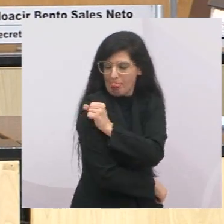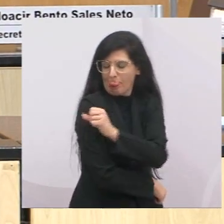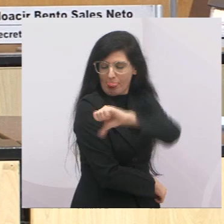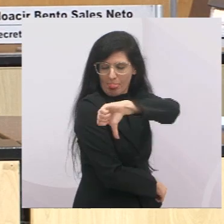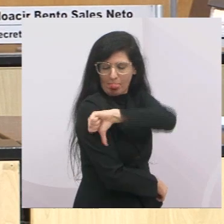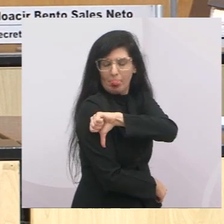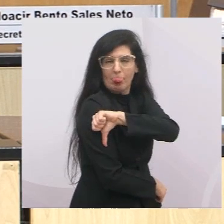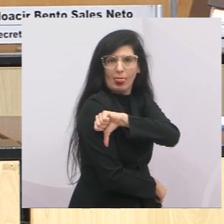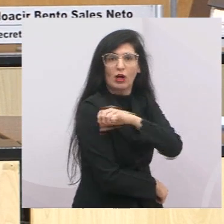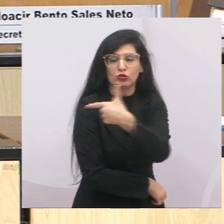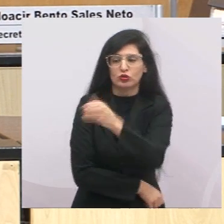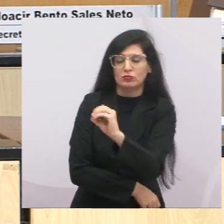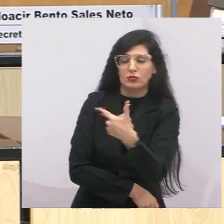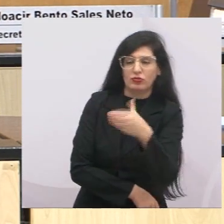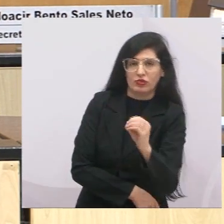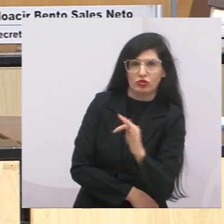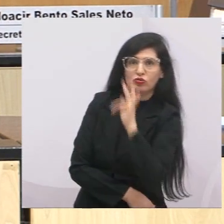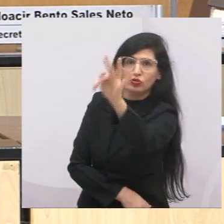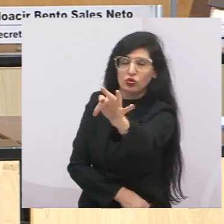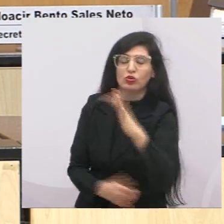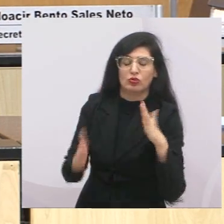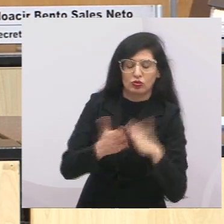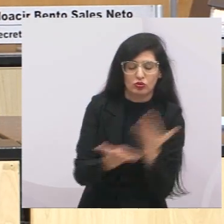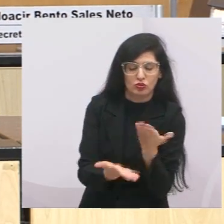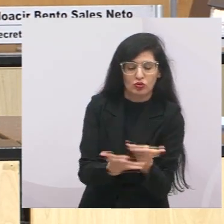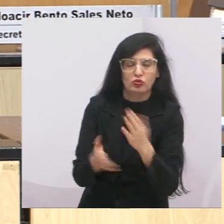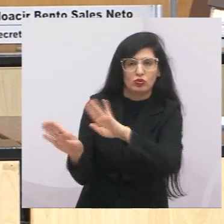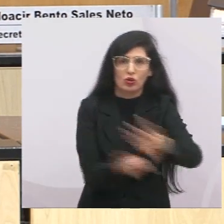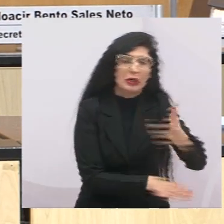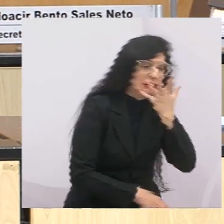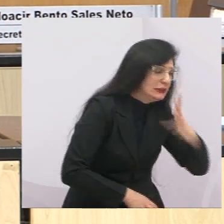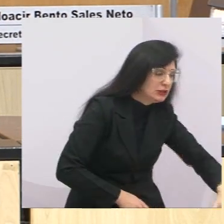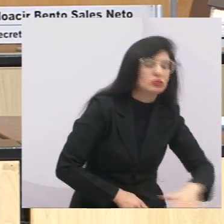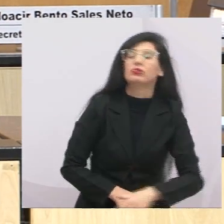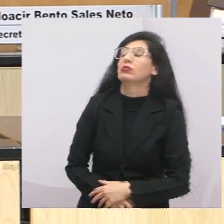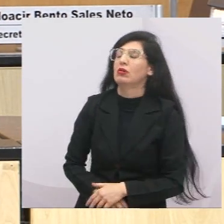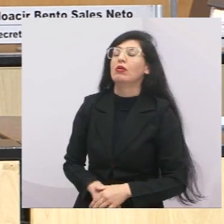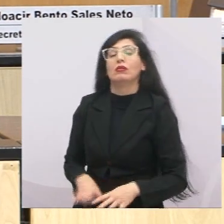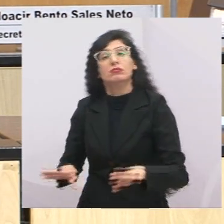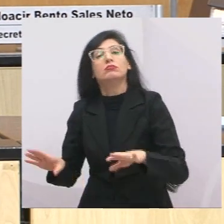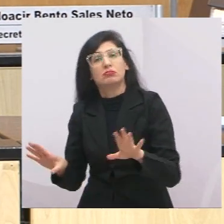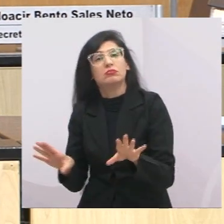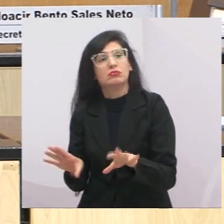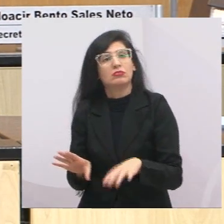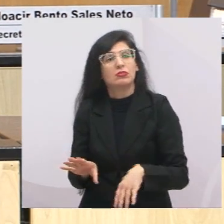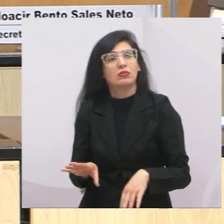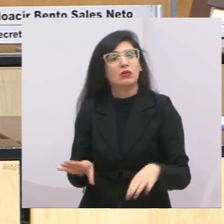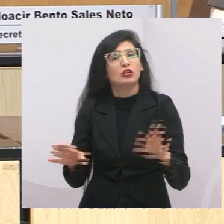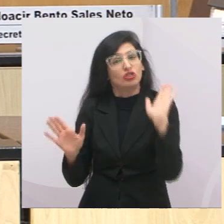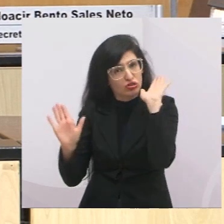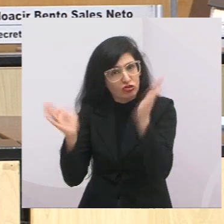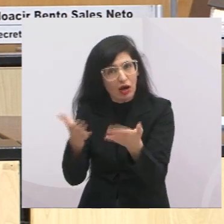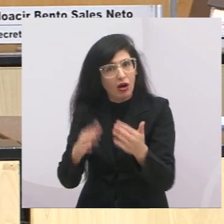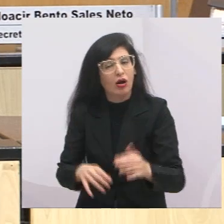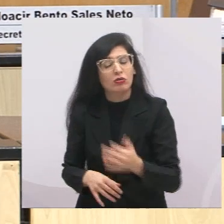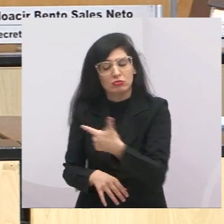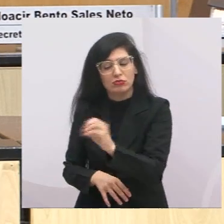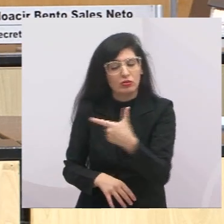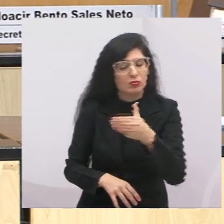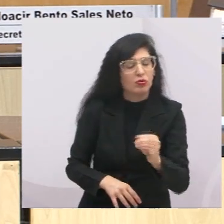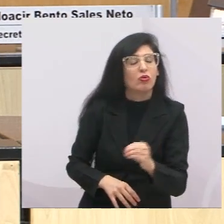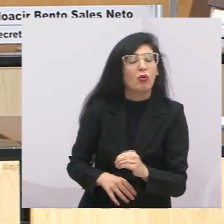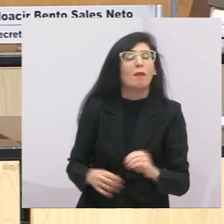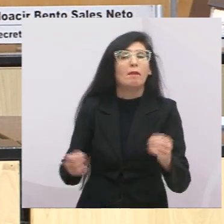Segundo, há projeção para ampliar o atendimento da creche e EMEI da região supracitada já em 2020? Terceiro,